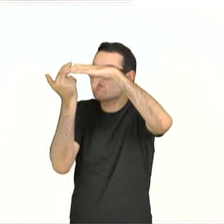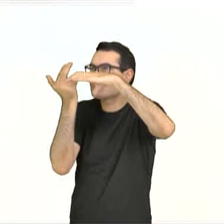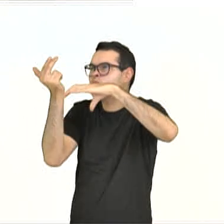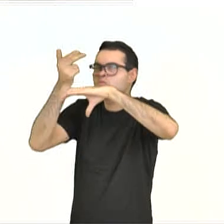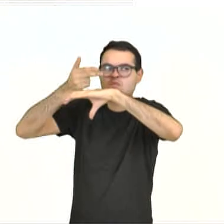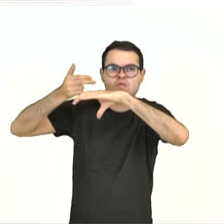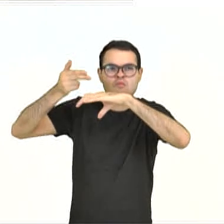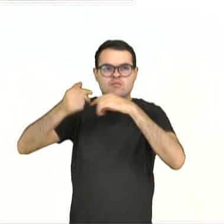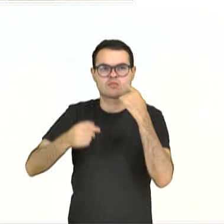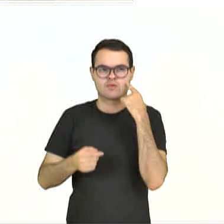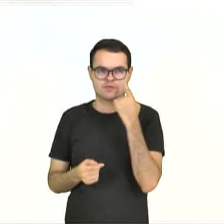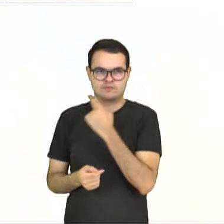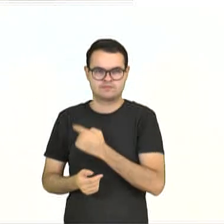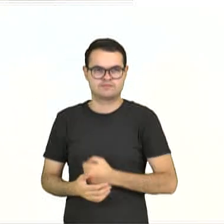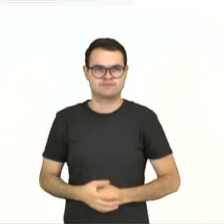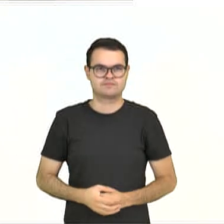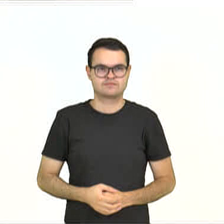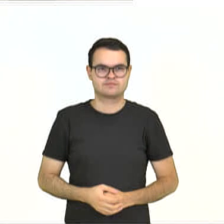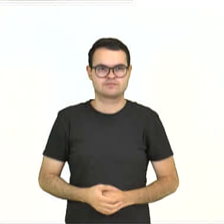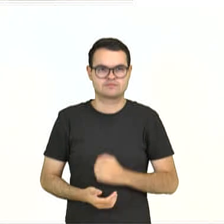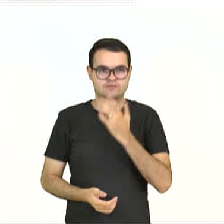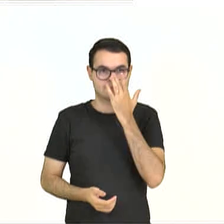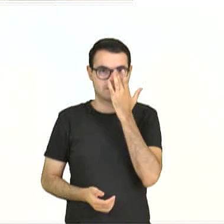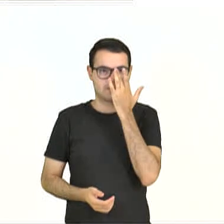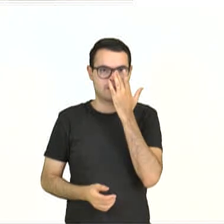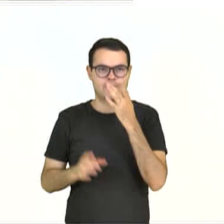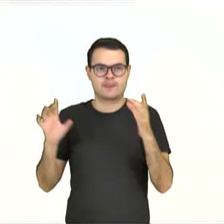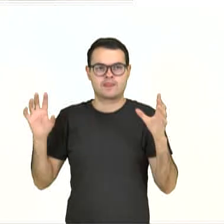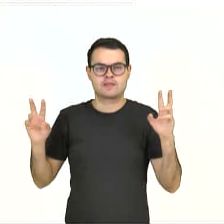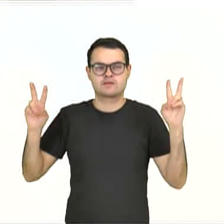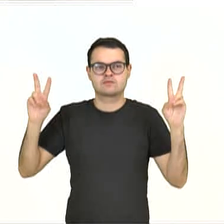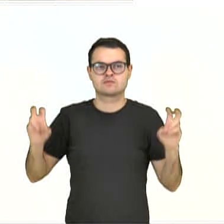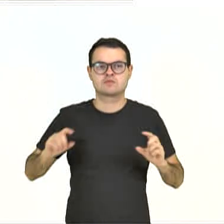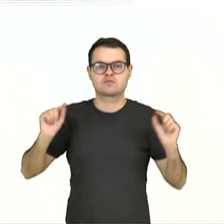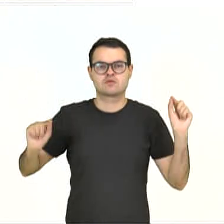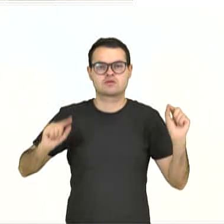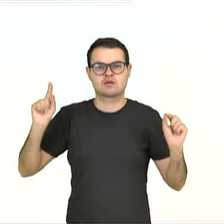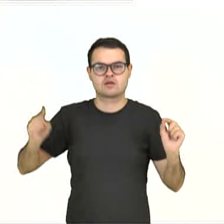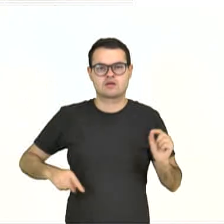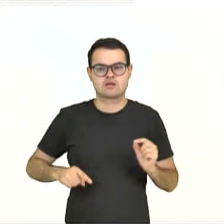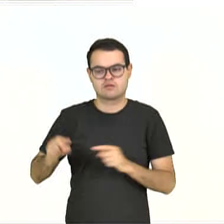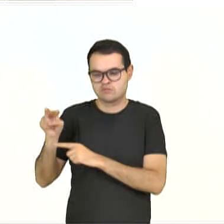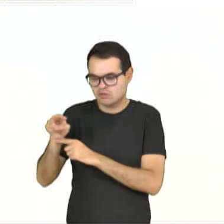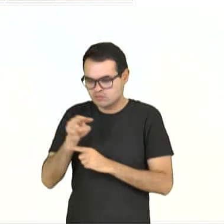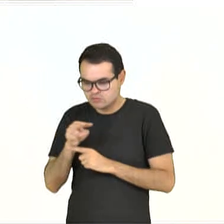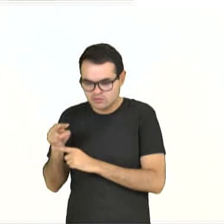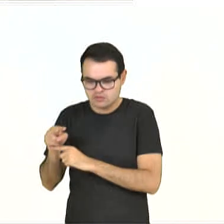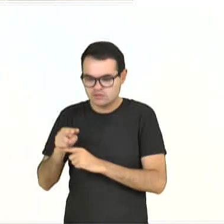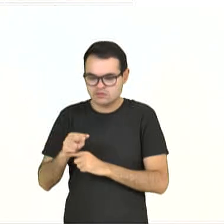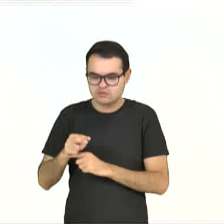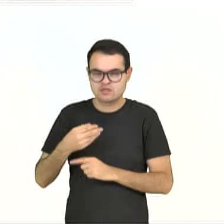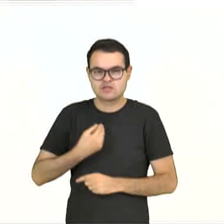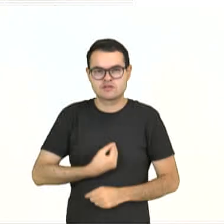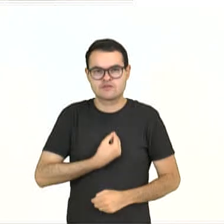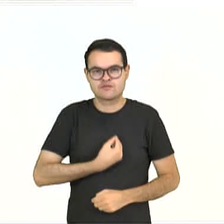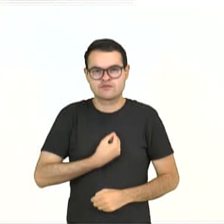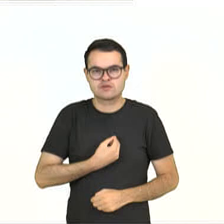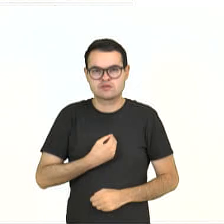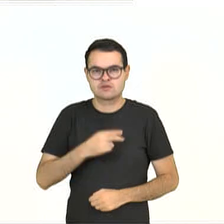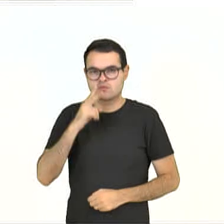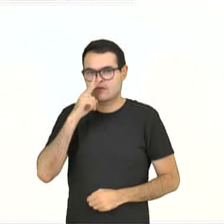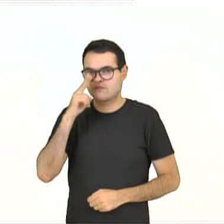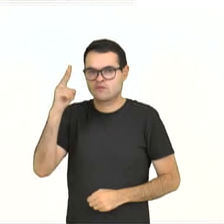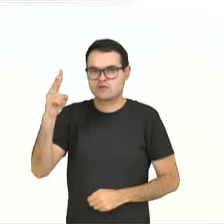que tem um exemplo, temática social, uma busca pela proteção e prosperidade, uma força superior usada